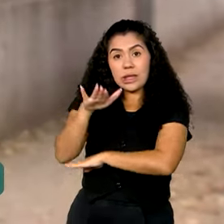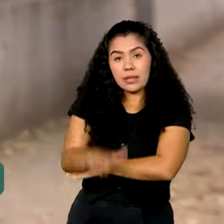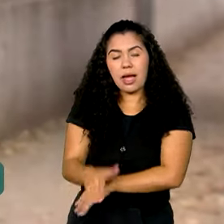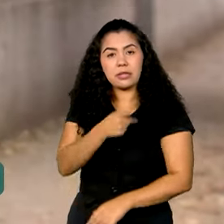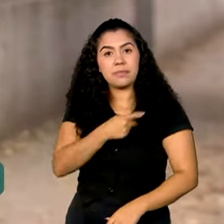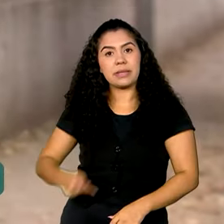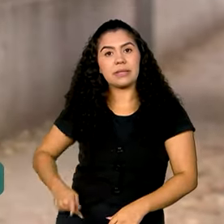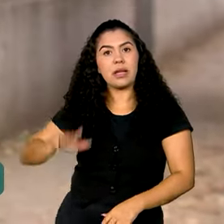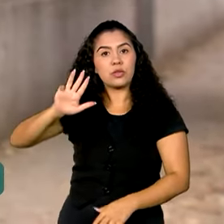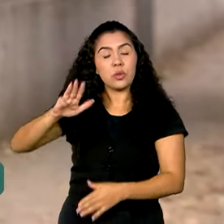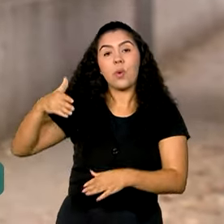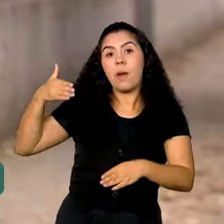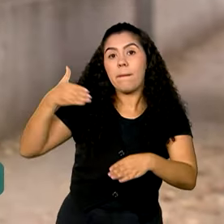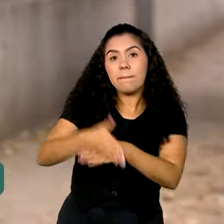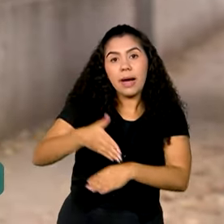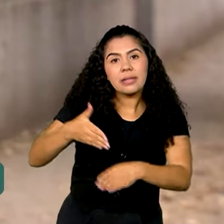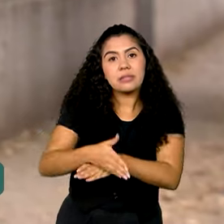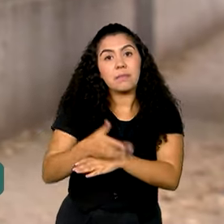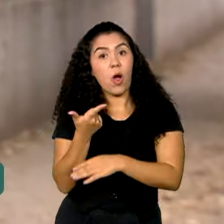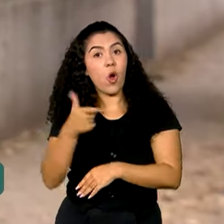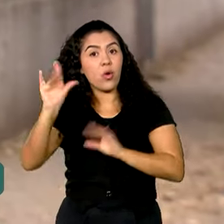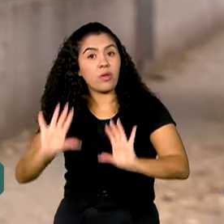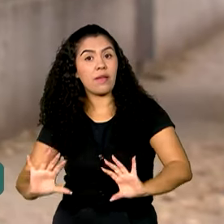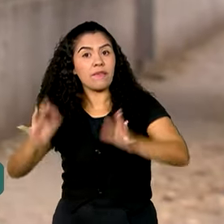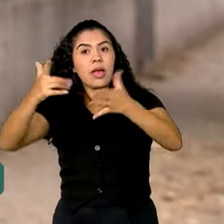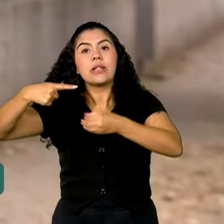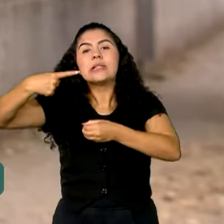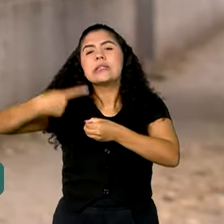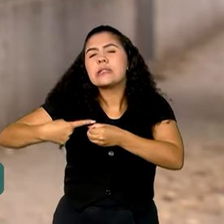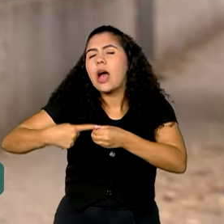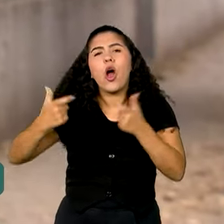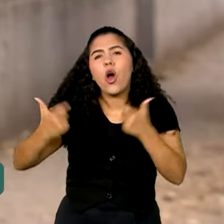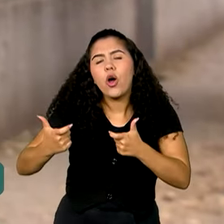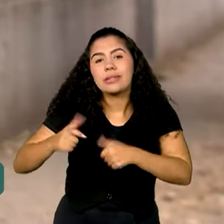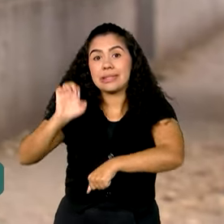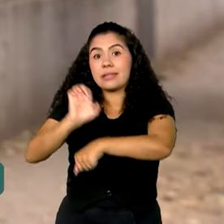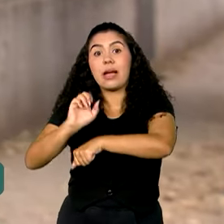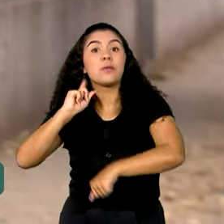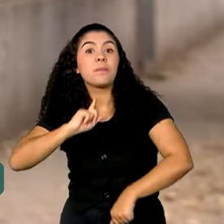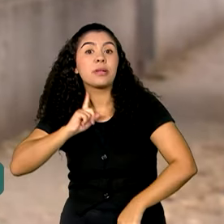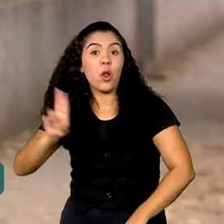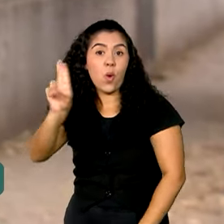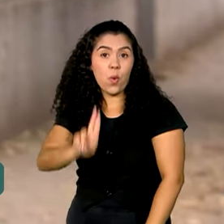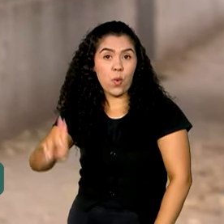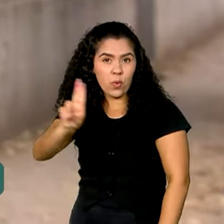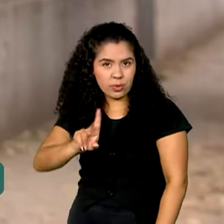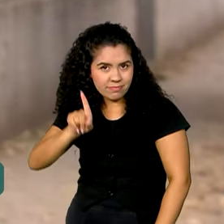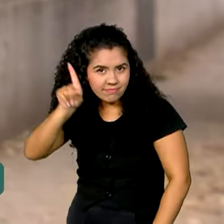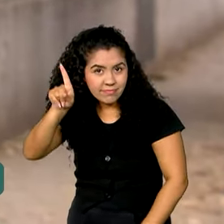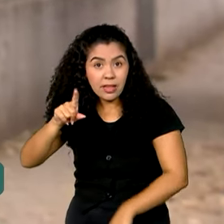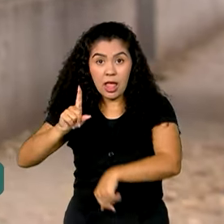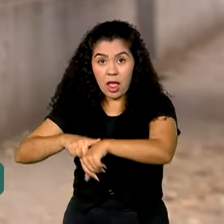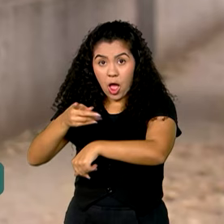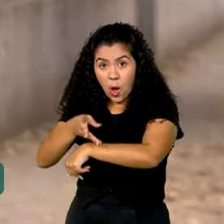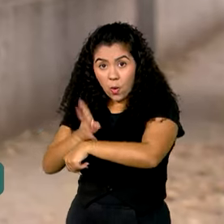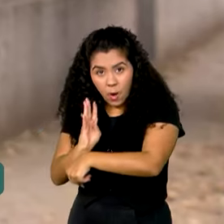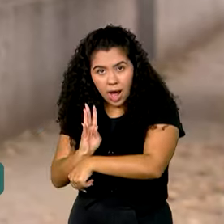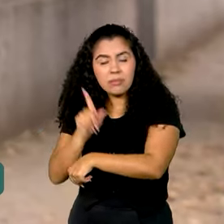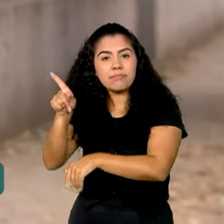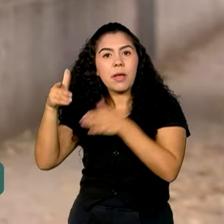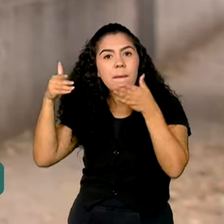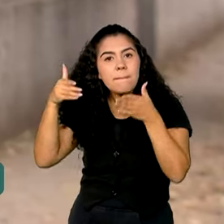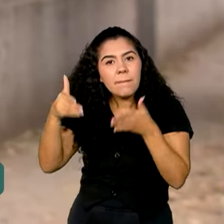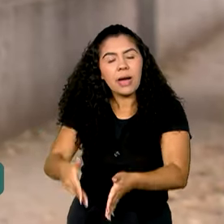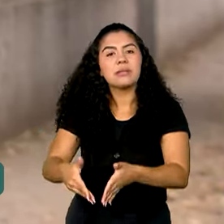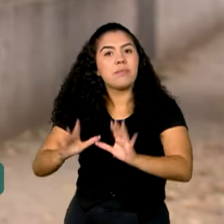Lula participa de um outro evento na cidade de Uberlândia, em Minas Gerais. Às 16h, ele participa